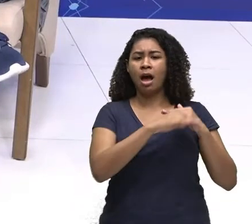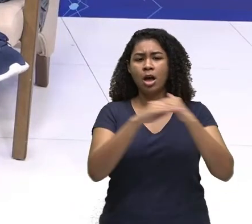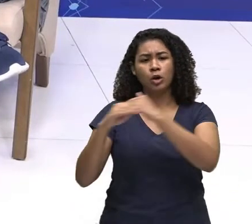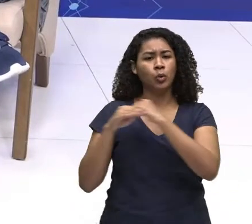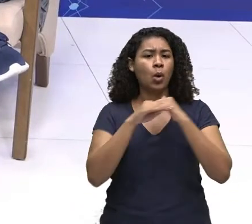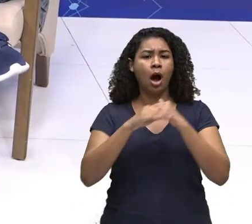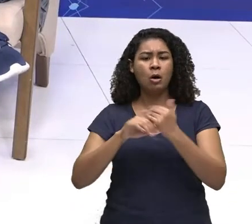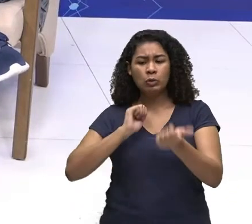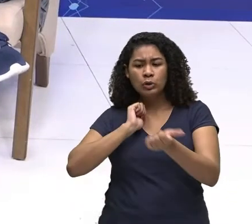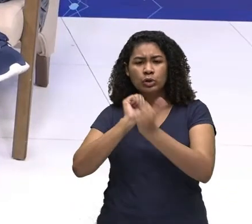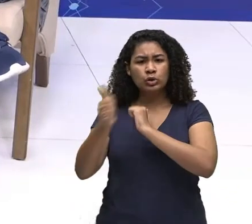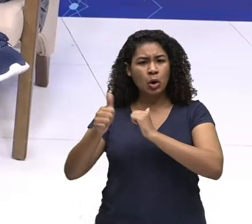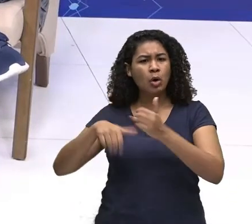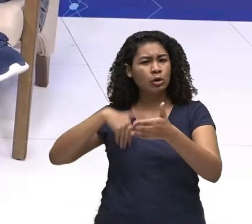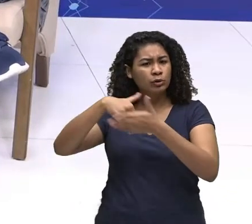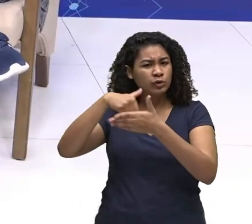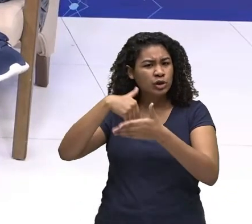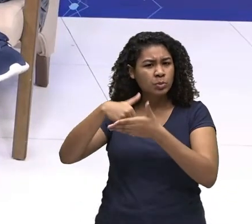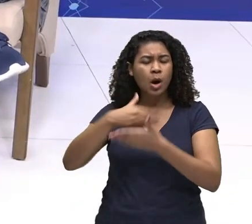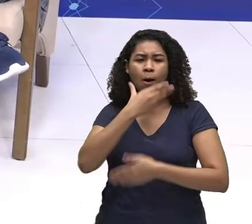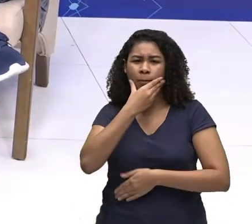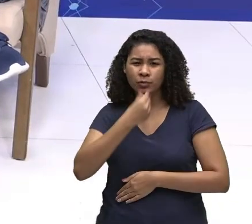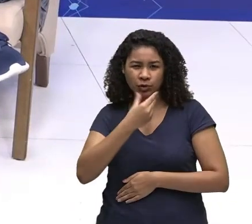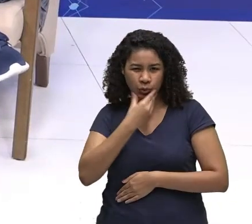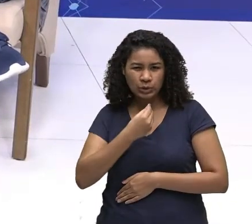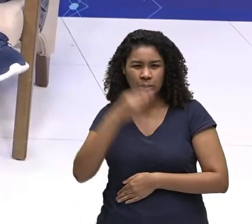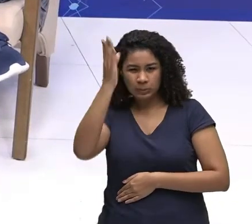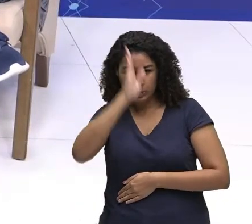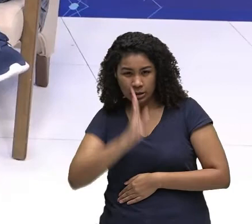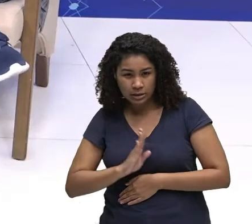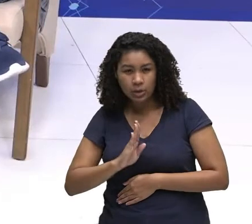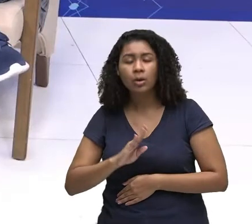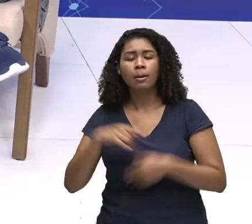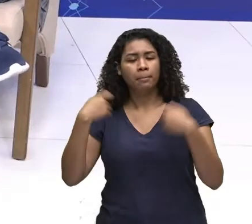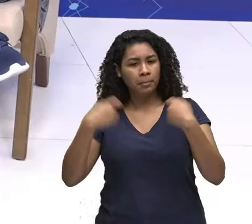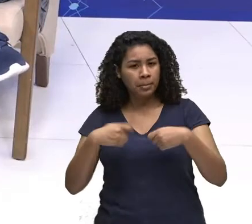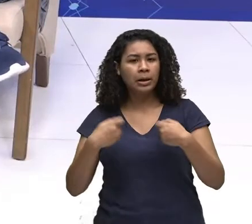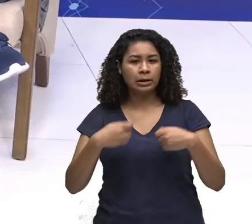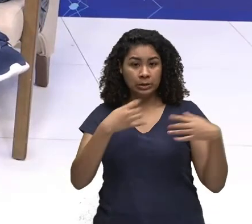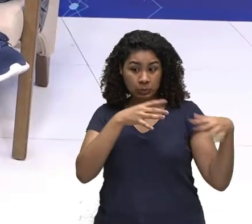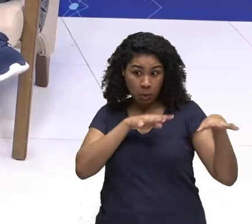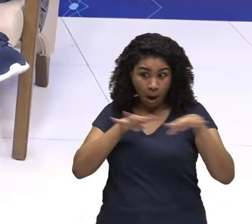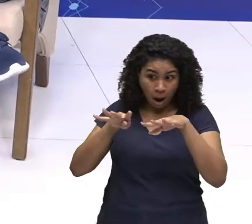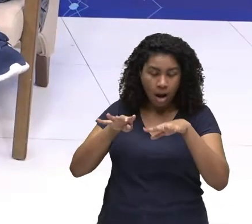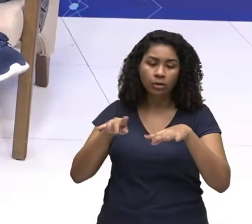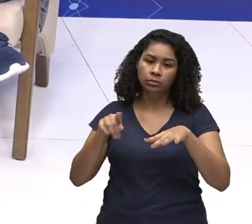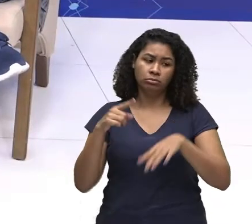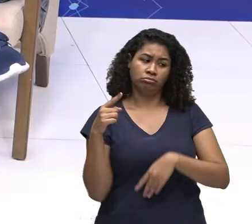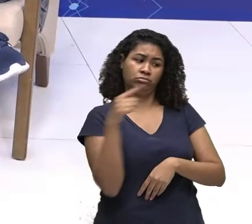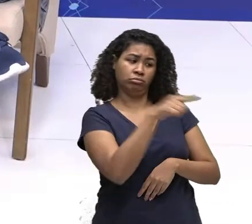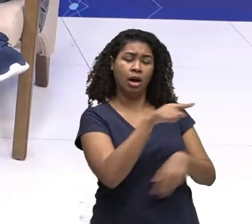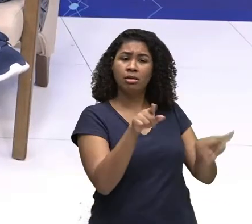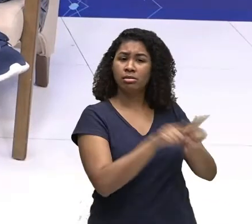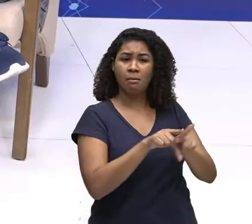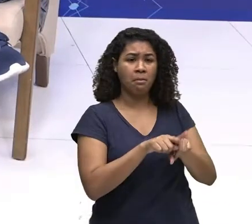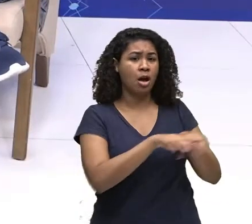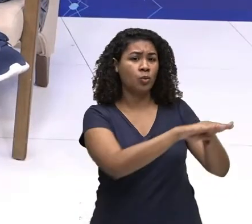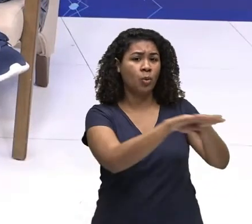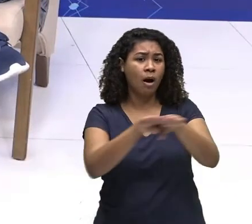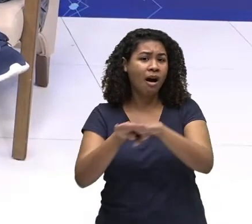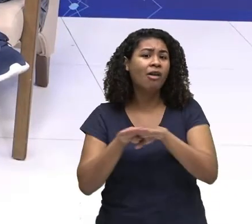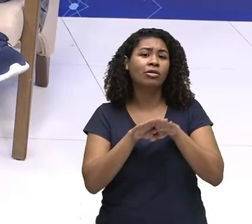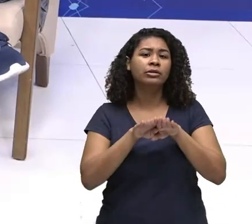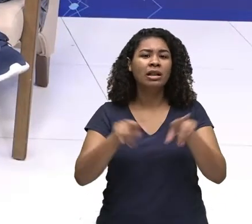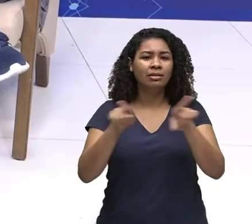seleção brasileira de futebol masculino, precisamos dar à seleção brasileira de futebol feminino. Sim. O mesmo crédito que damos às